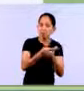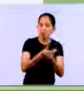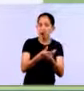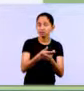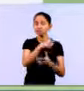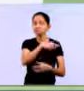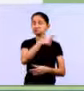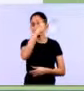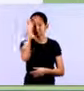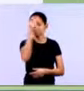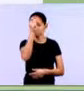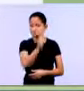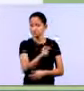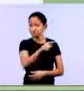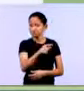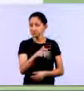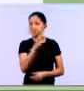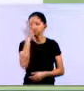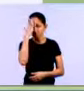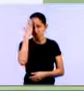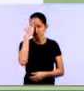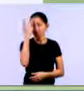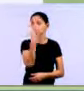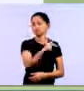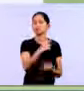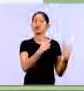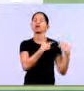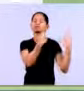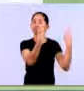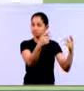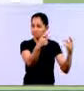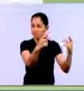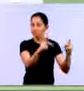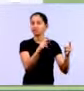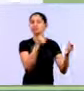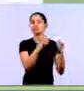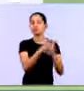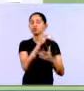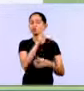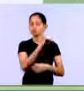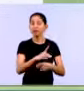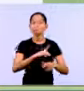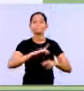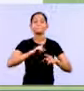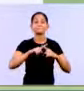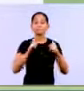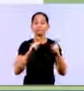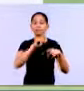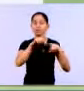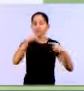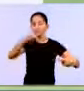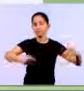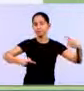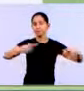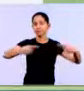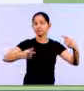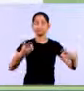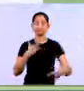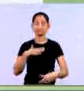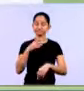o sujeito passivo, contribuinte ou responsável, depositou o dinheiro para discutir e o Estado